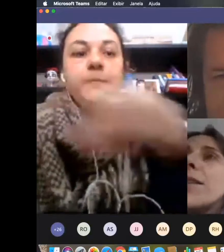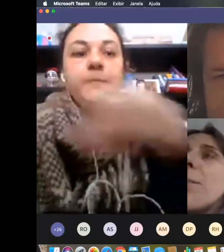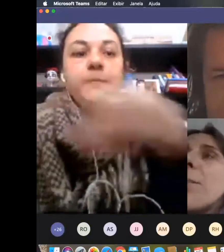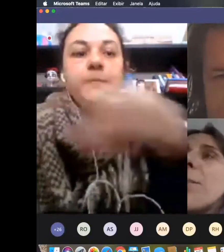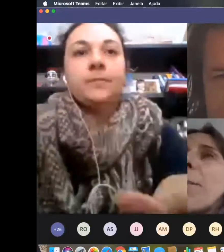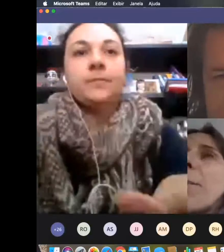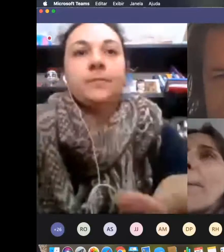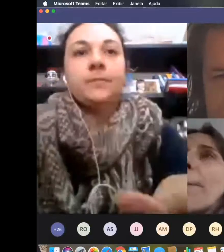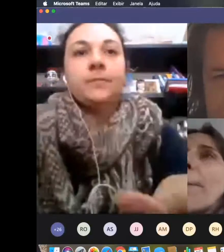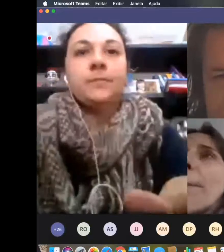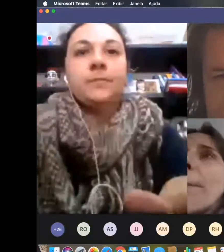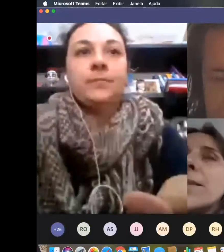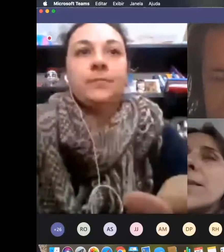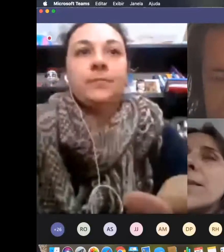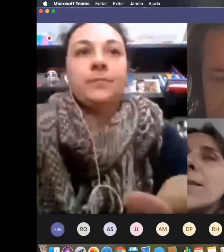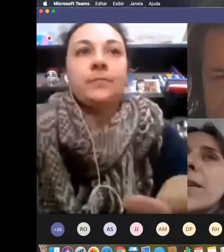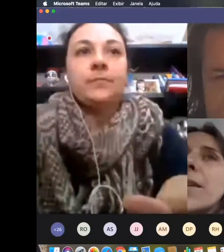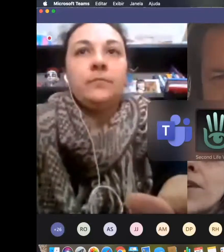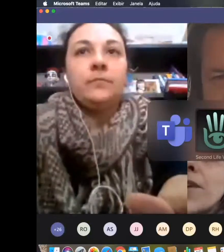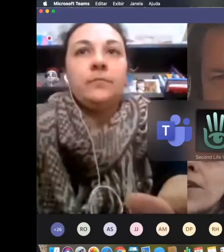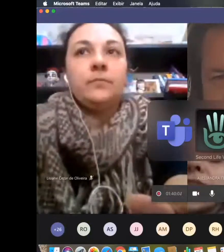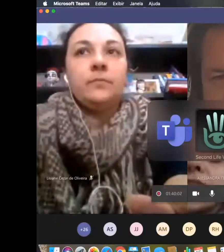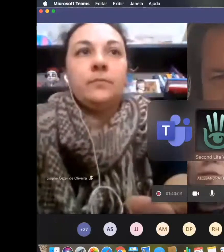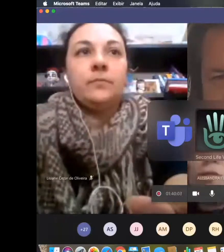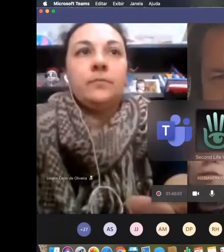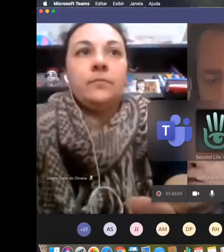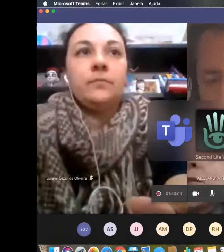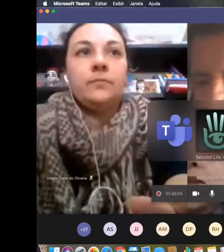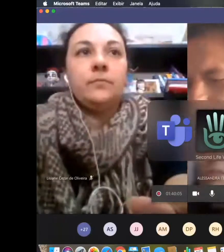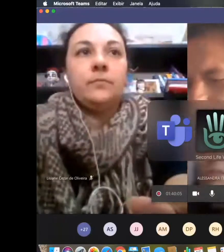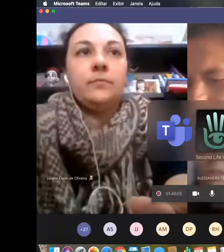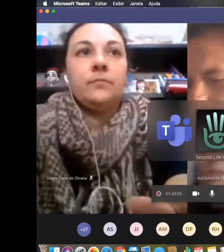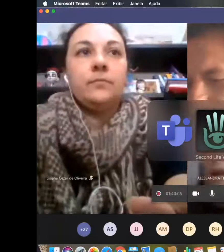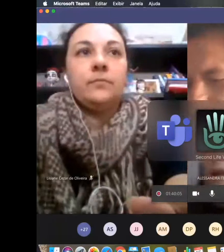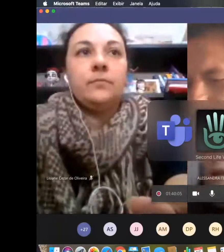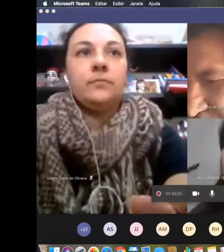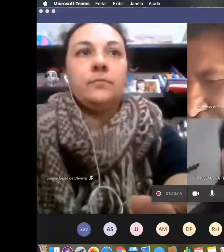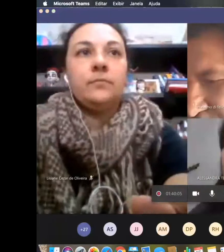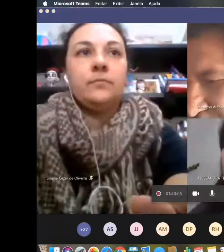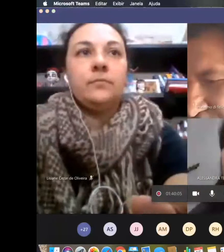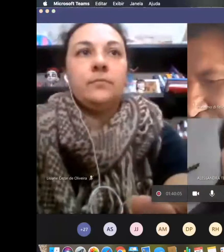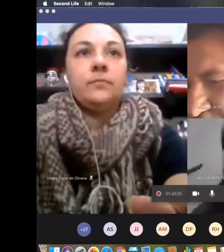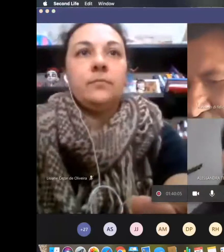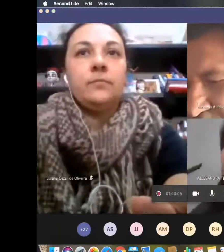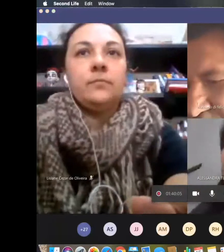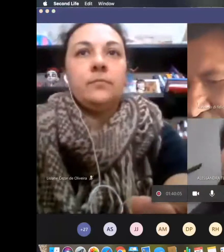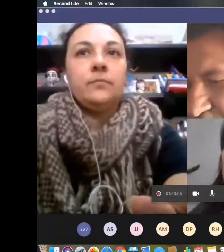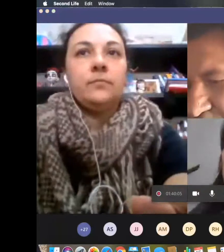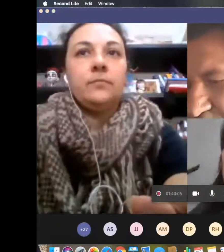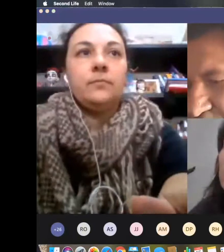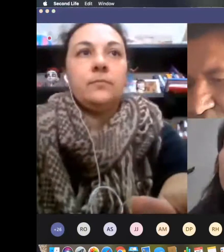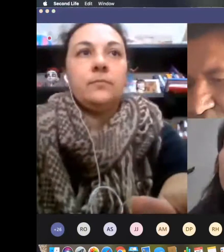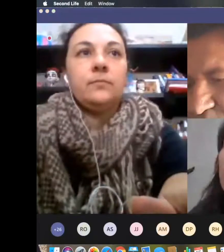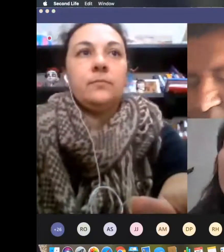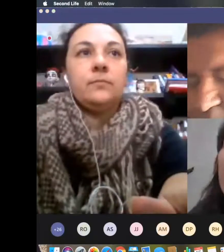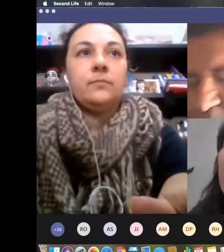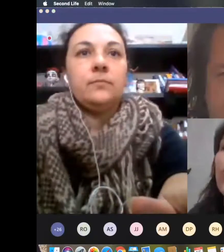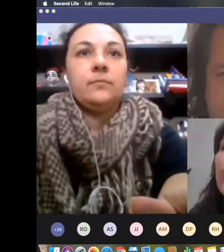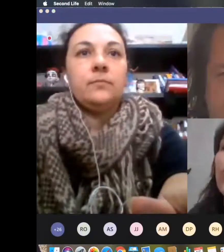inclusive, papéis que talvez esteja escondido dentro deles mesmos, porque se nós pensar na Second Life, que eu